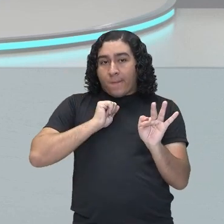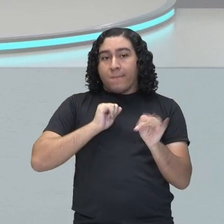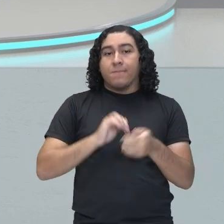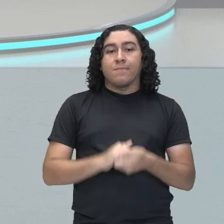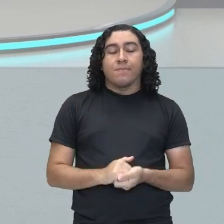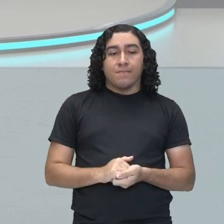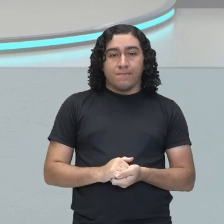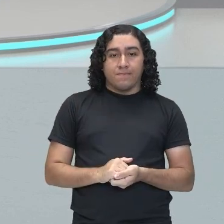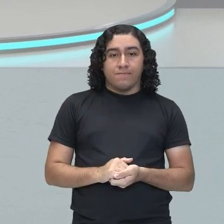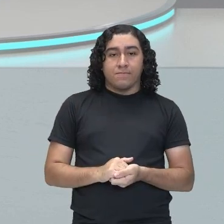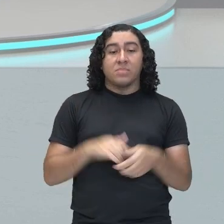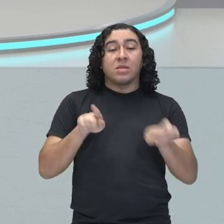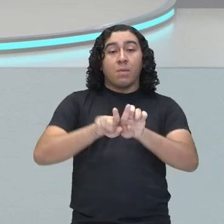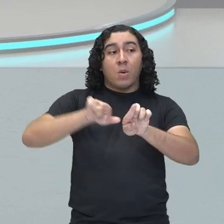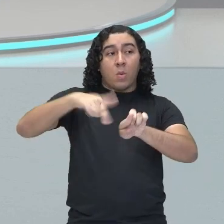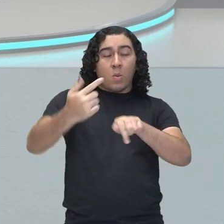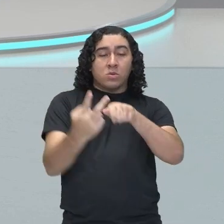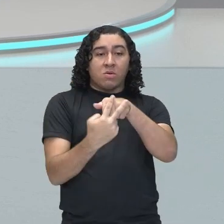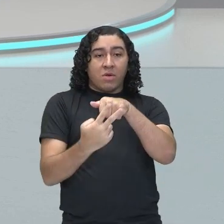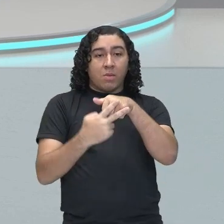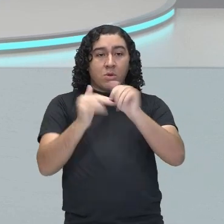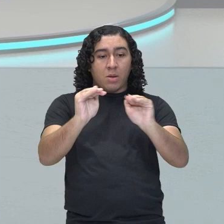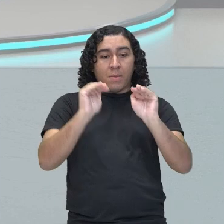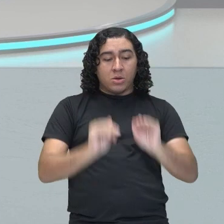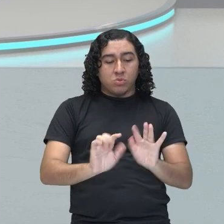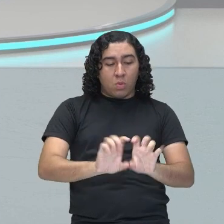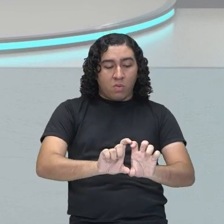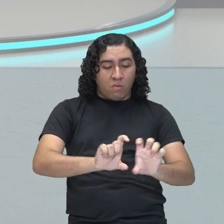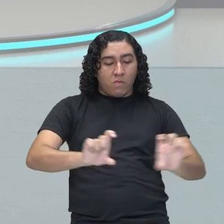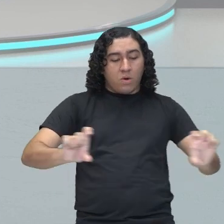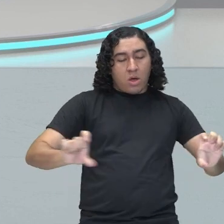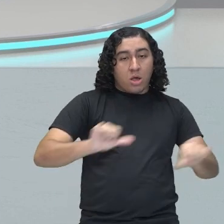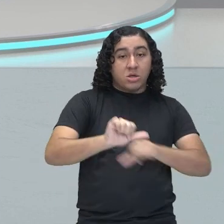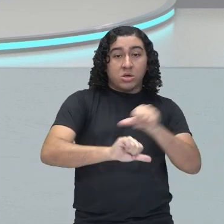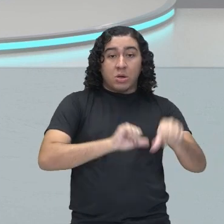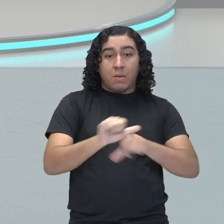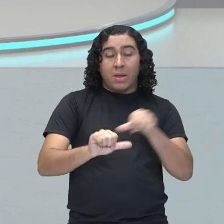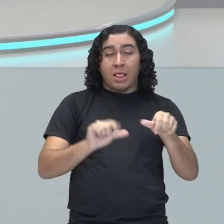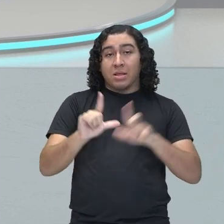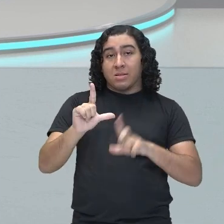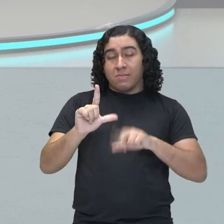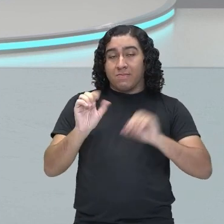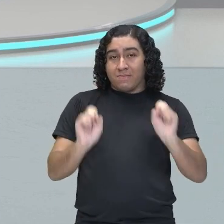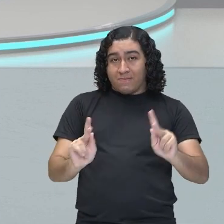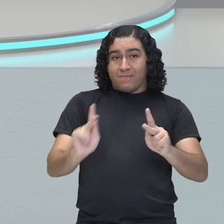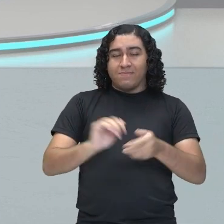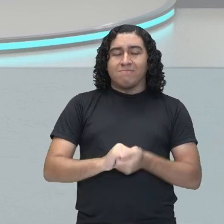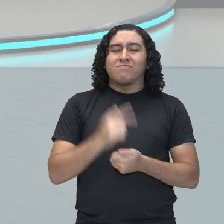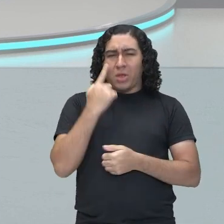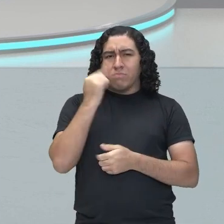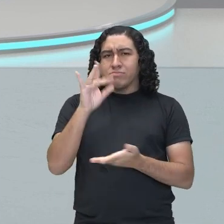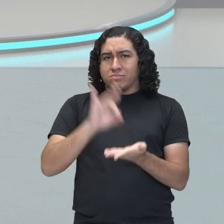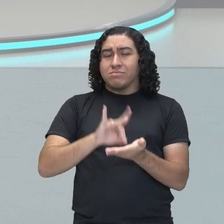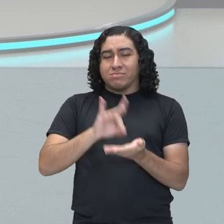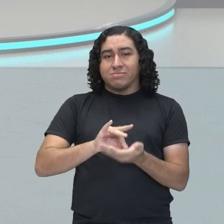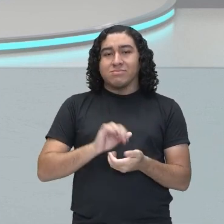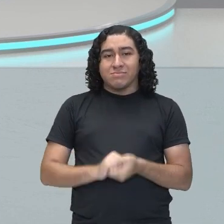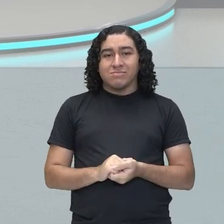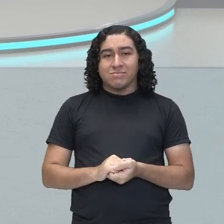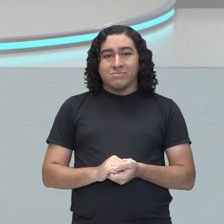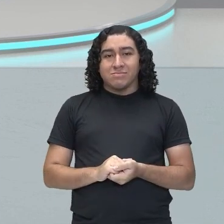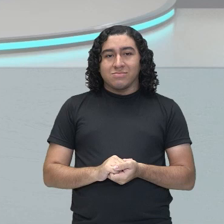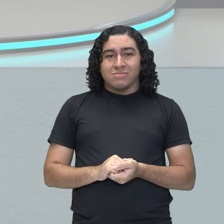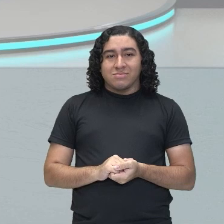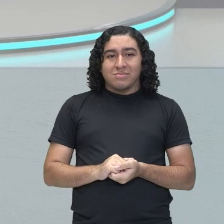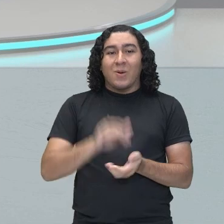Transform e o verbo regar que esse transformou em Ok interessante né e a última